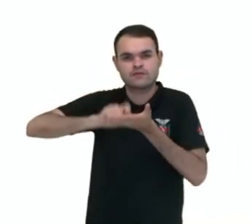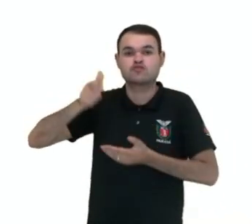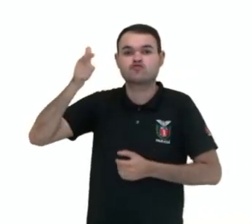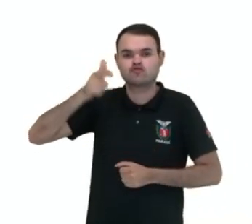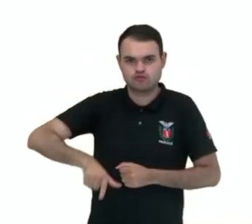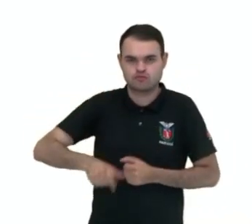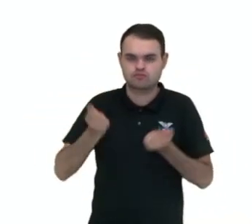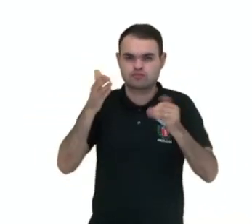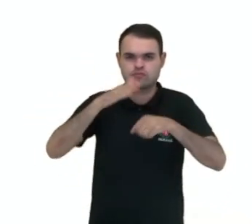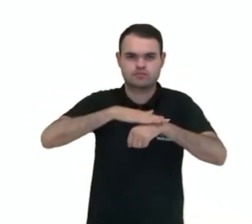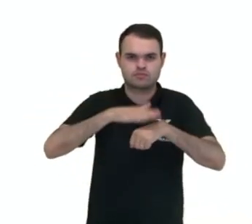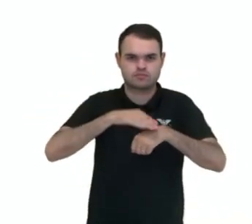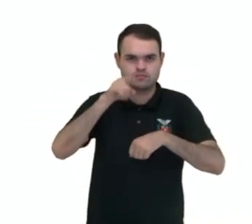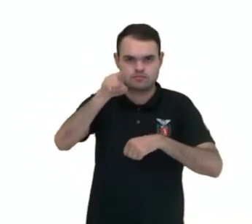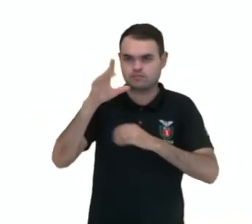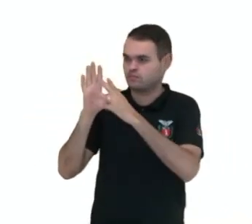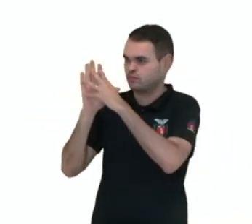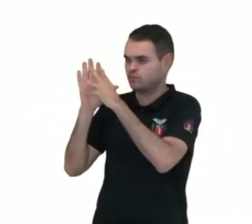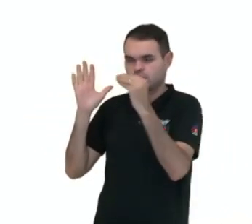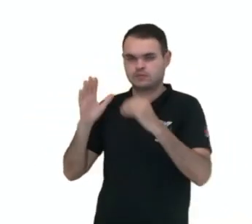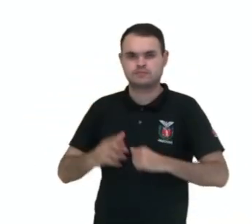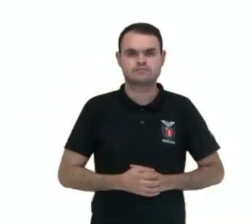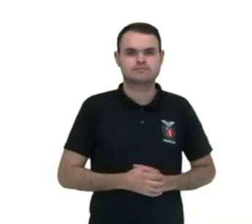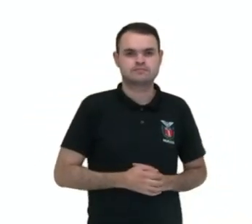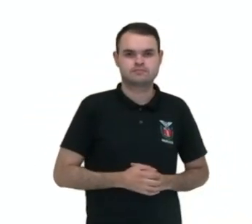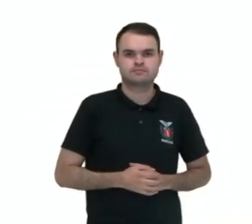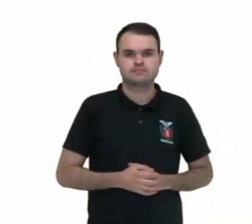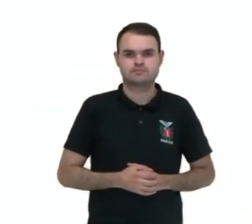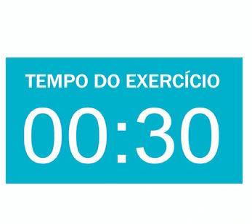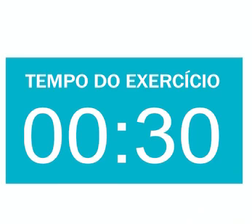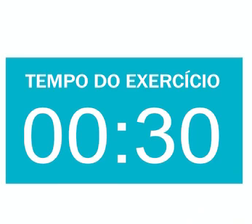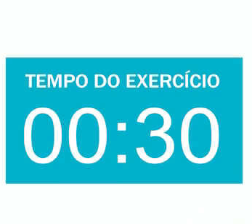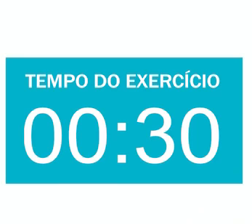Então, um tempo para você fazer essa anotação em tela.